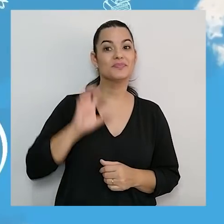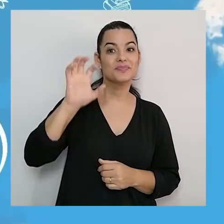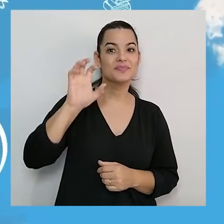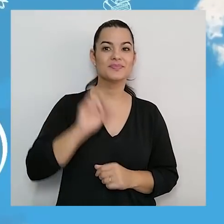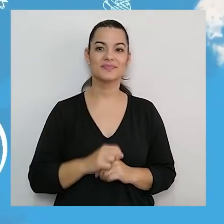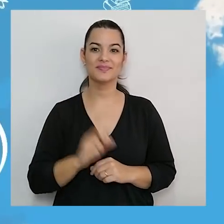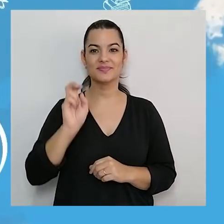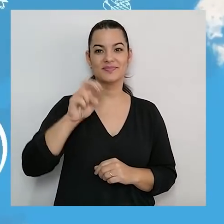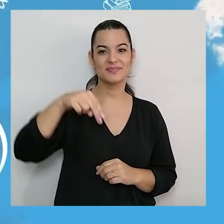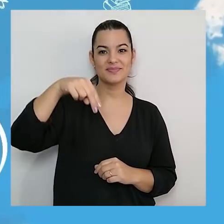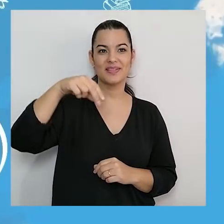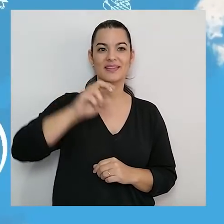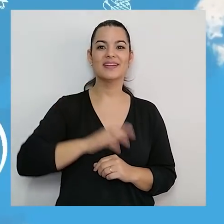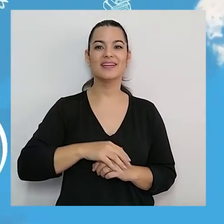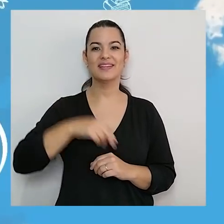Região